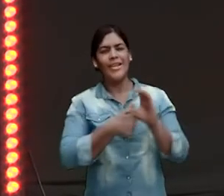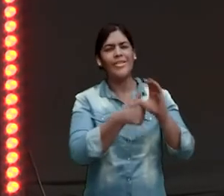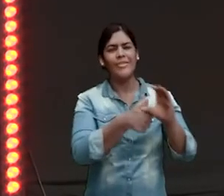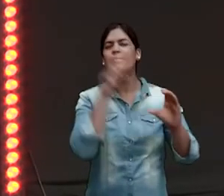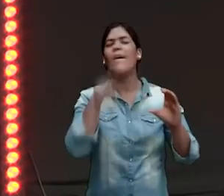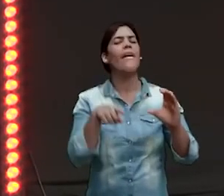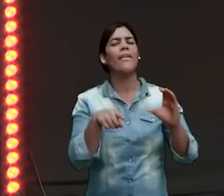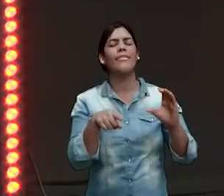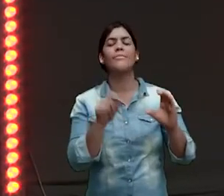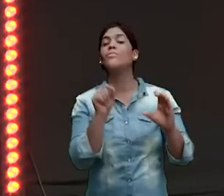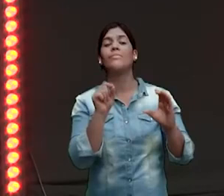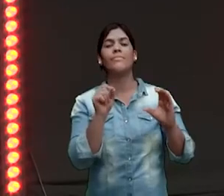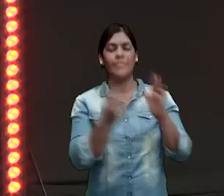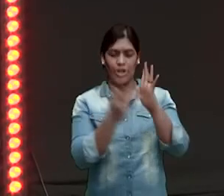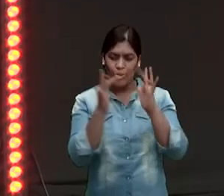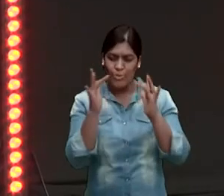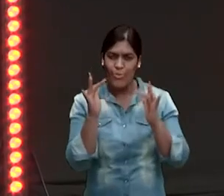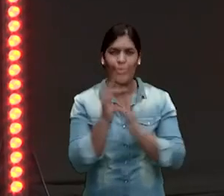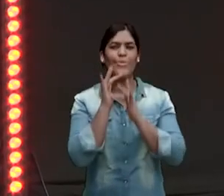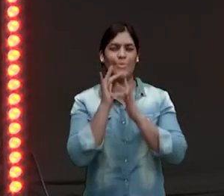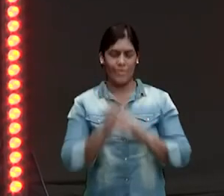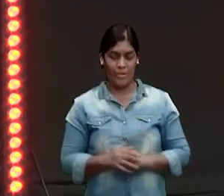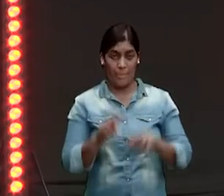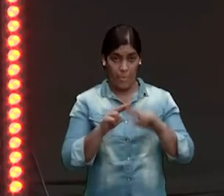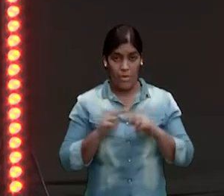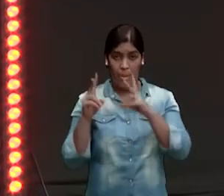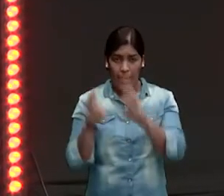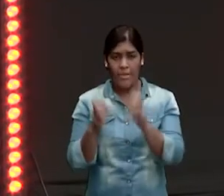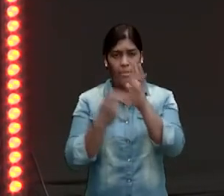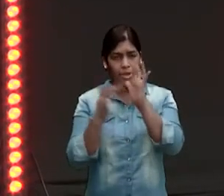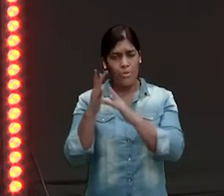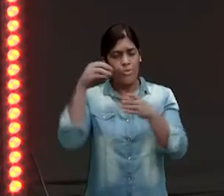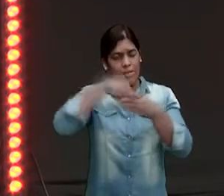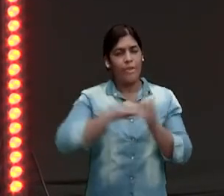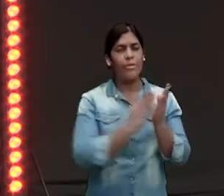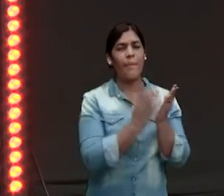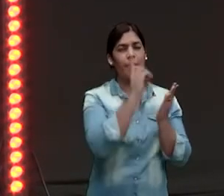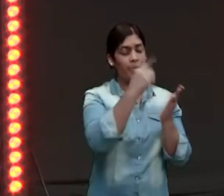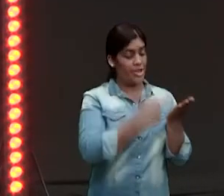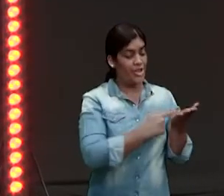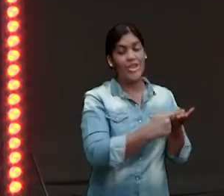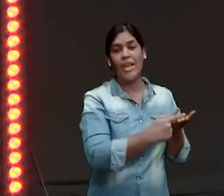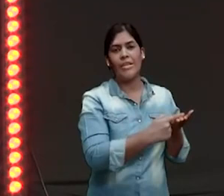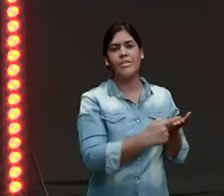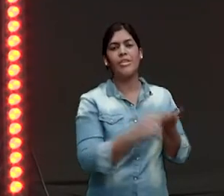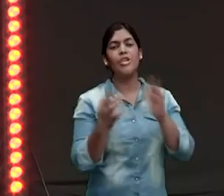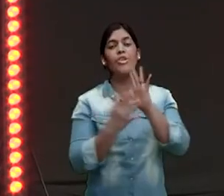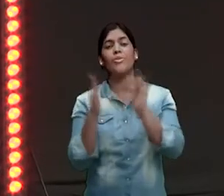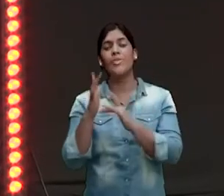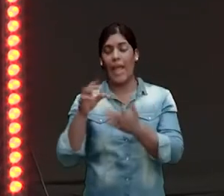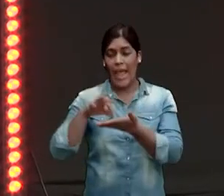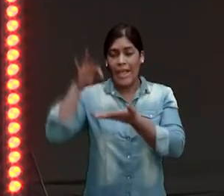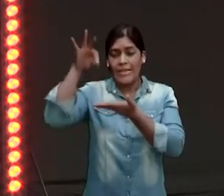Jesus por isso veja Jesus na bíblia em Gênesis Jesus e a